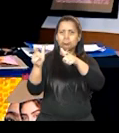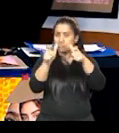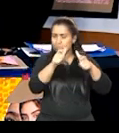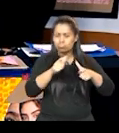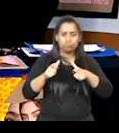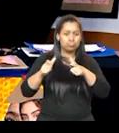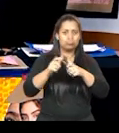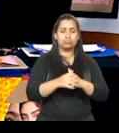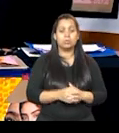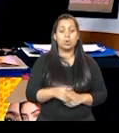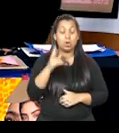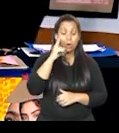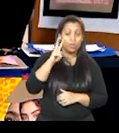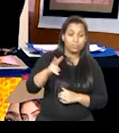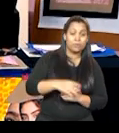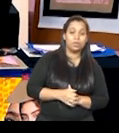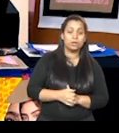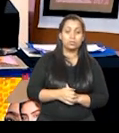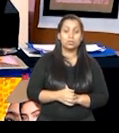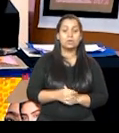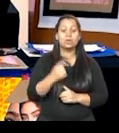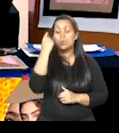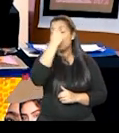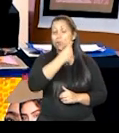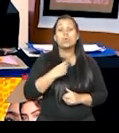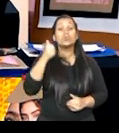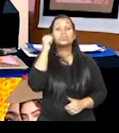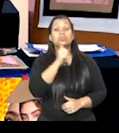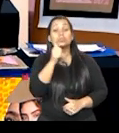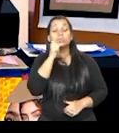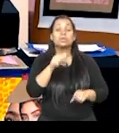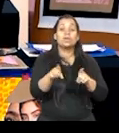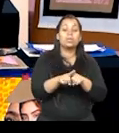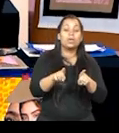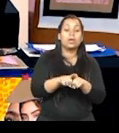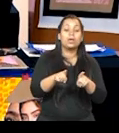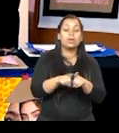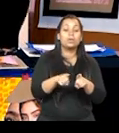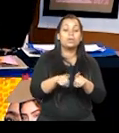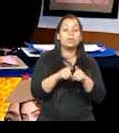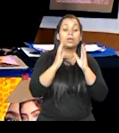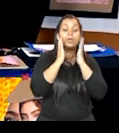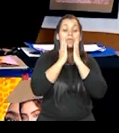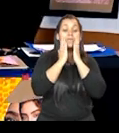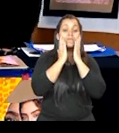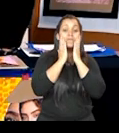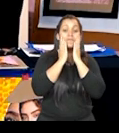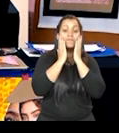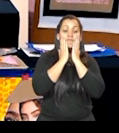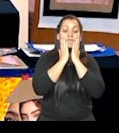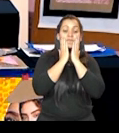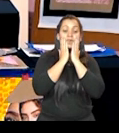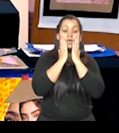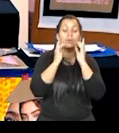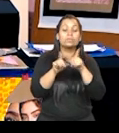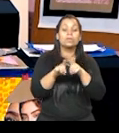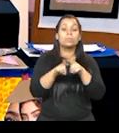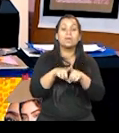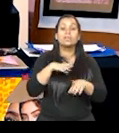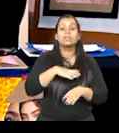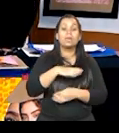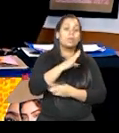mesmo tempo, repare, no mesmo rosto feminino tem uma parte frontal e tem uma outra parte de